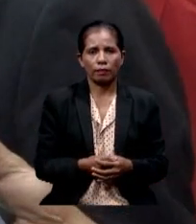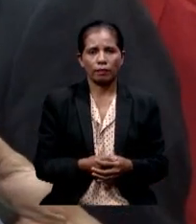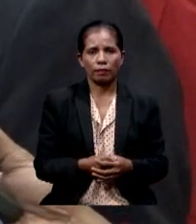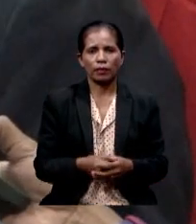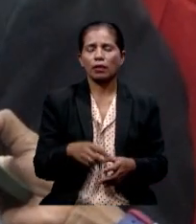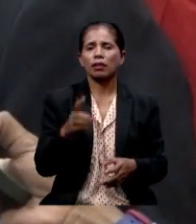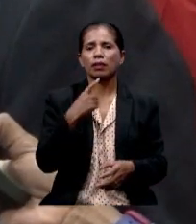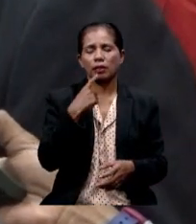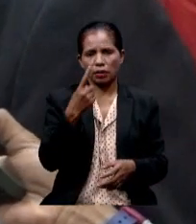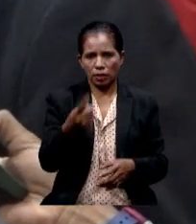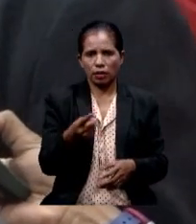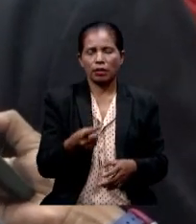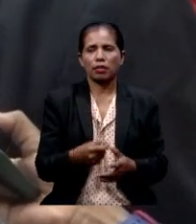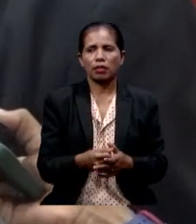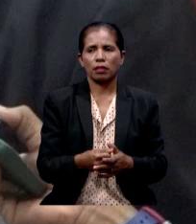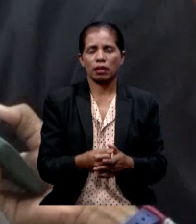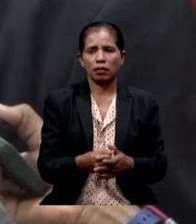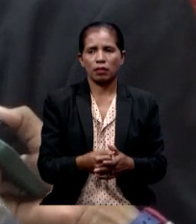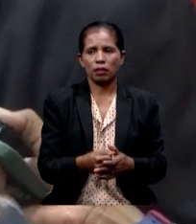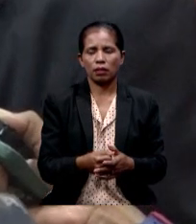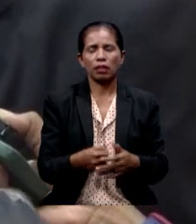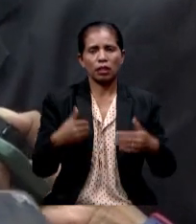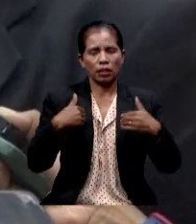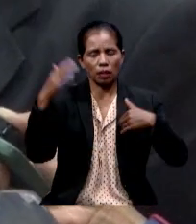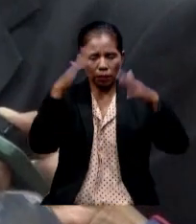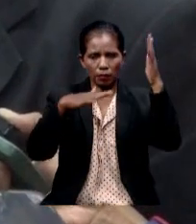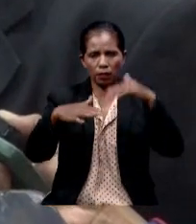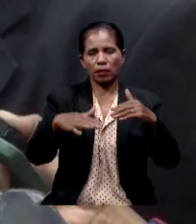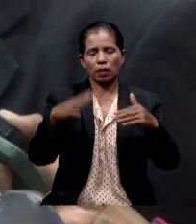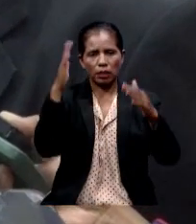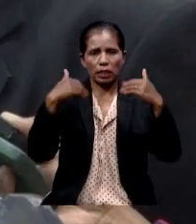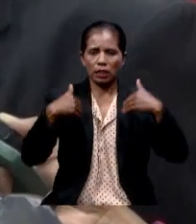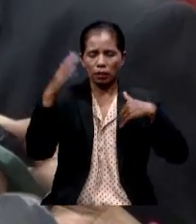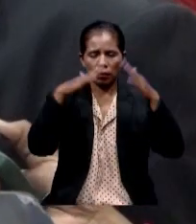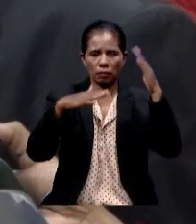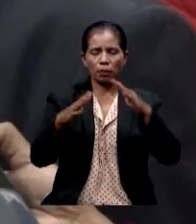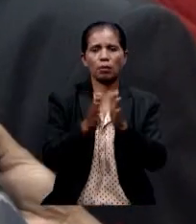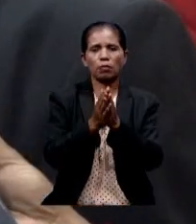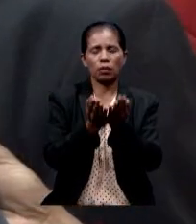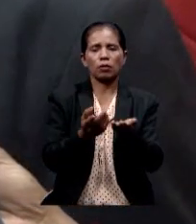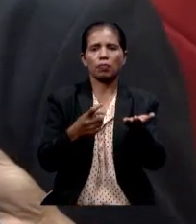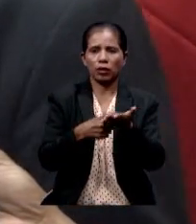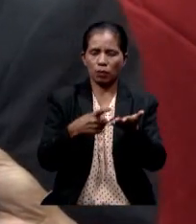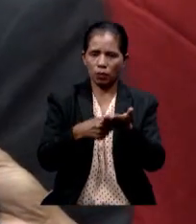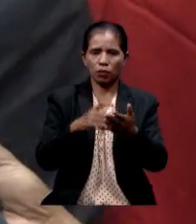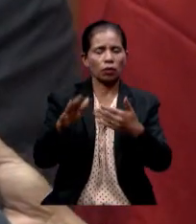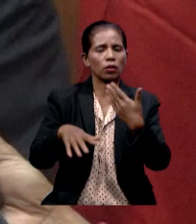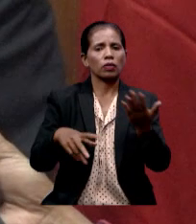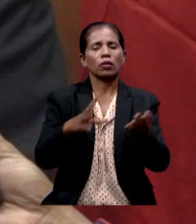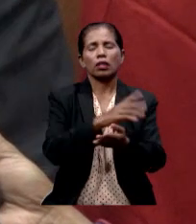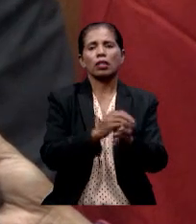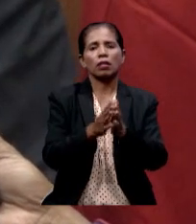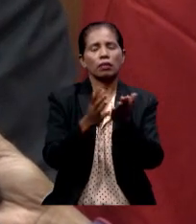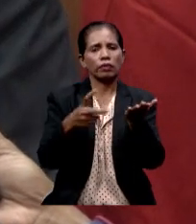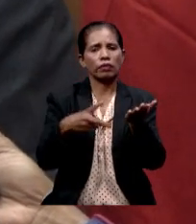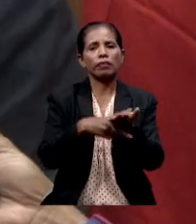então, foi nos alguns problemas. Os problemas são o passaporte, você nem outro, o visa, você nem outro.